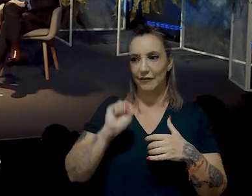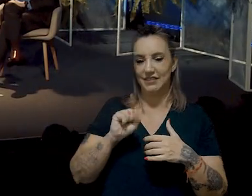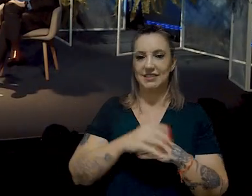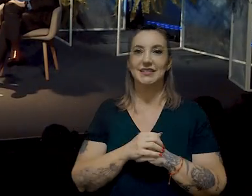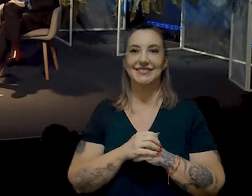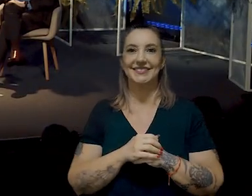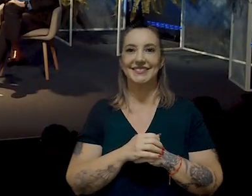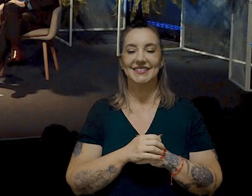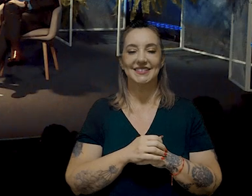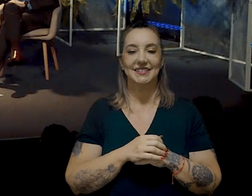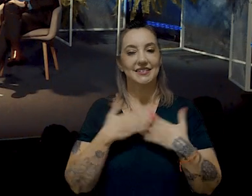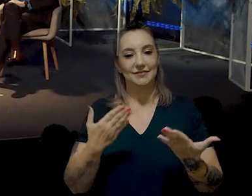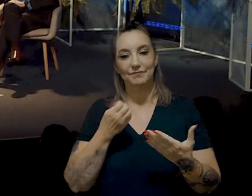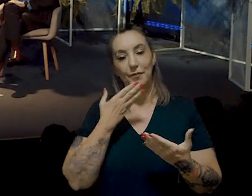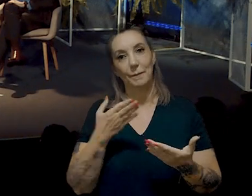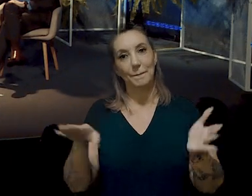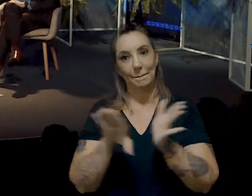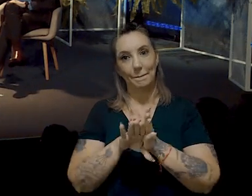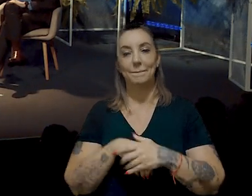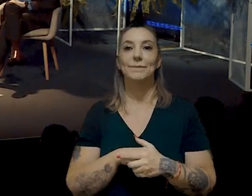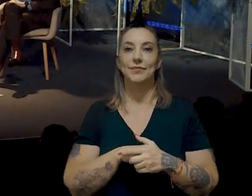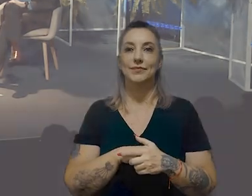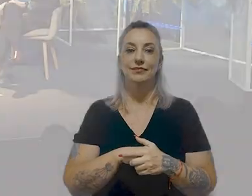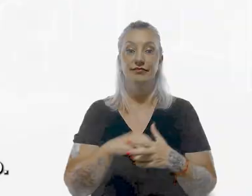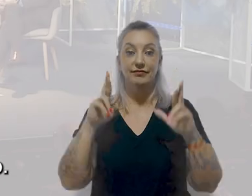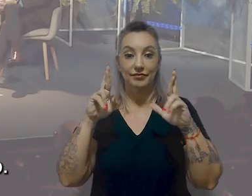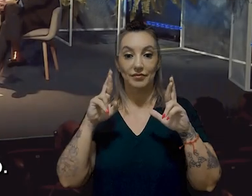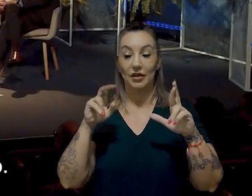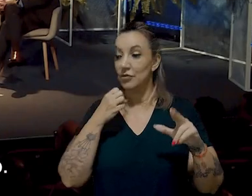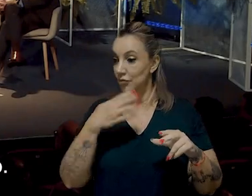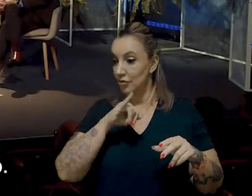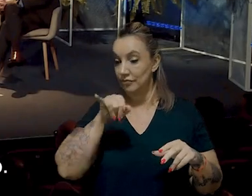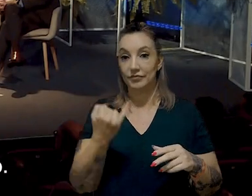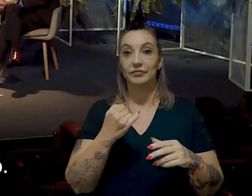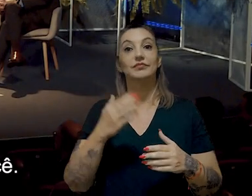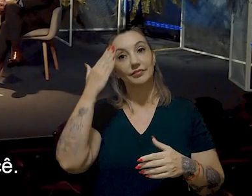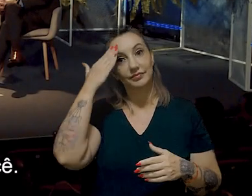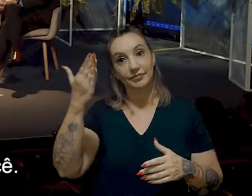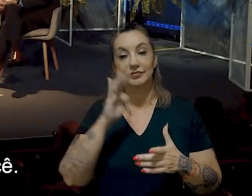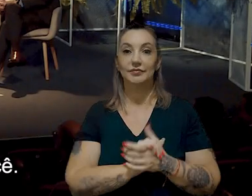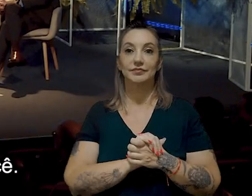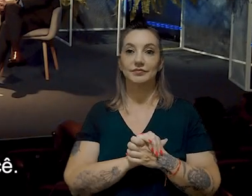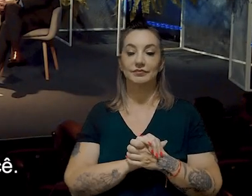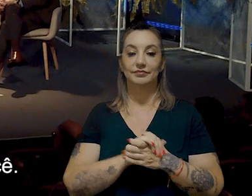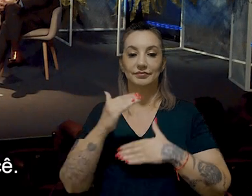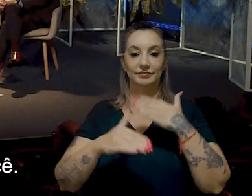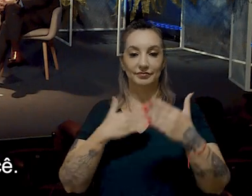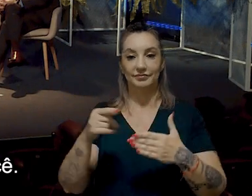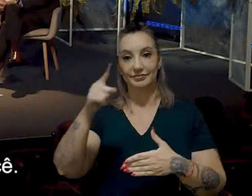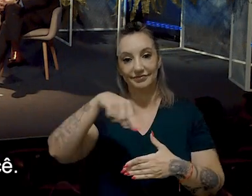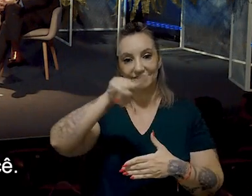NC loves muito bom acho que chegamos ao final Espero que tenha sido proveitoso Obrigado